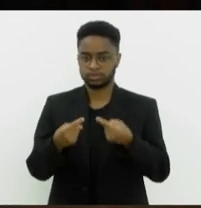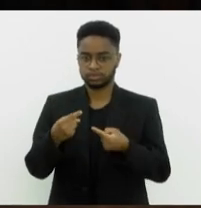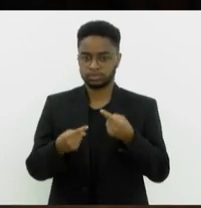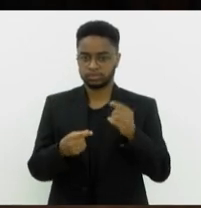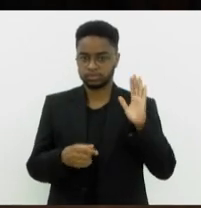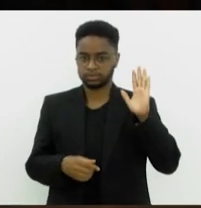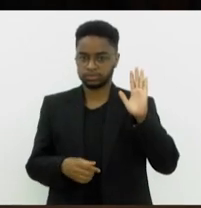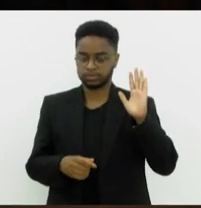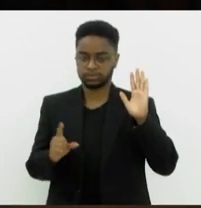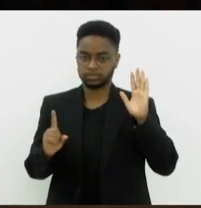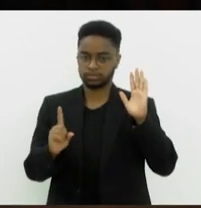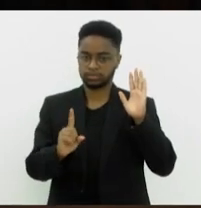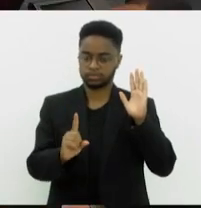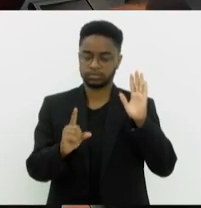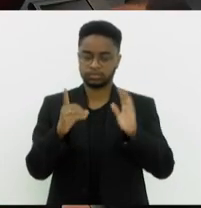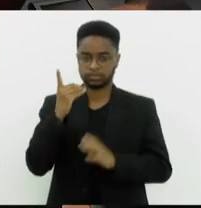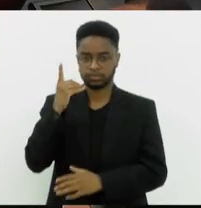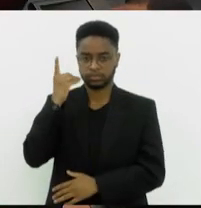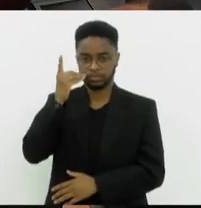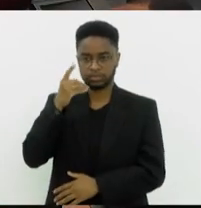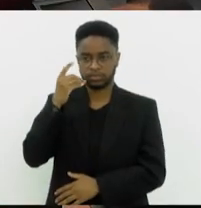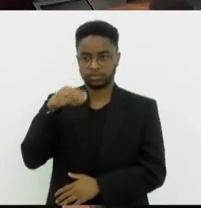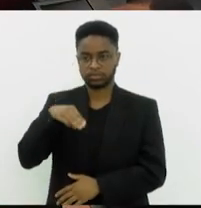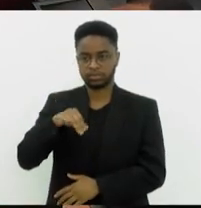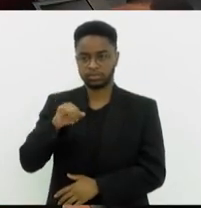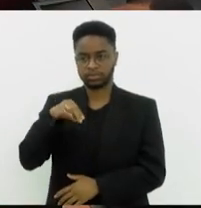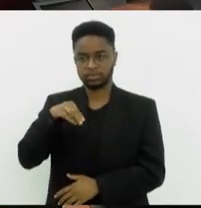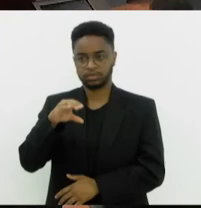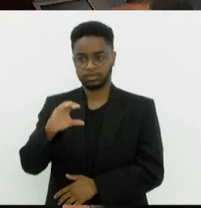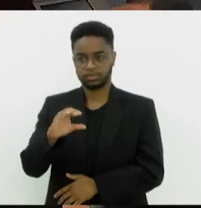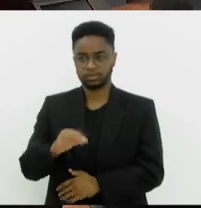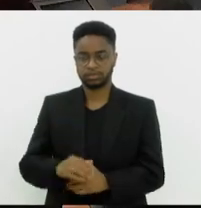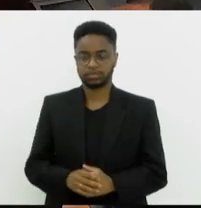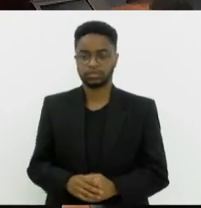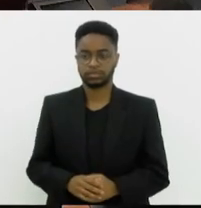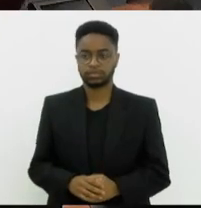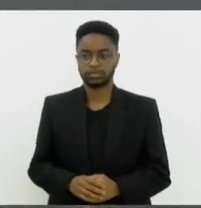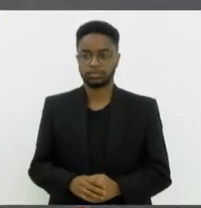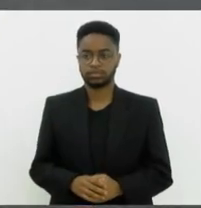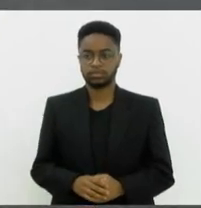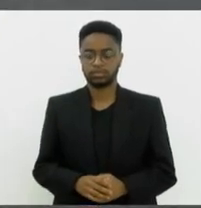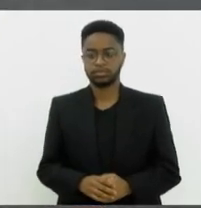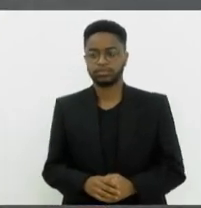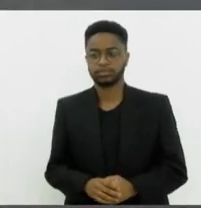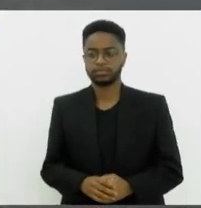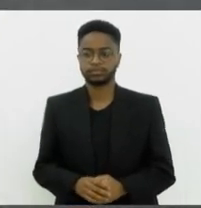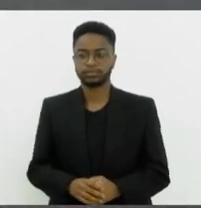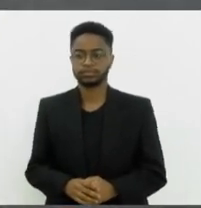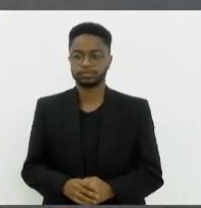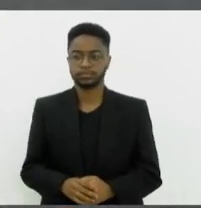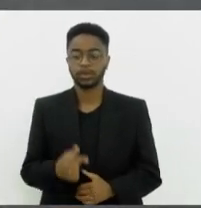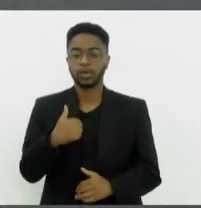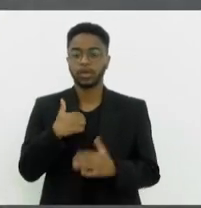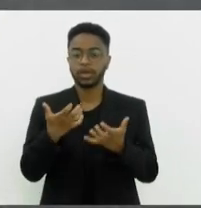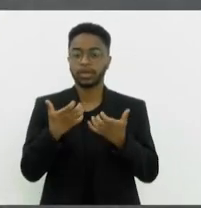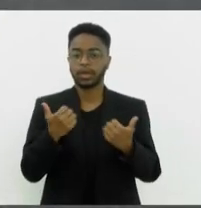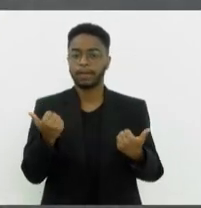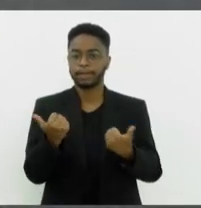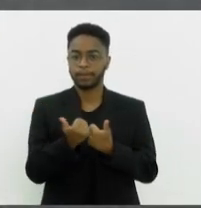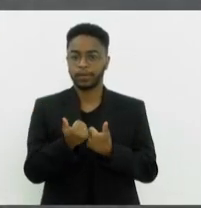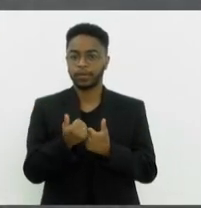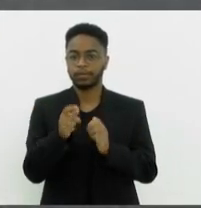discutir, presidente. Para discutir, nosso nobre deputado Carlos Mink. Presidente, eu queria aqui apoiar o